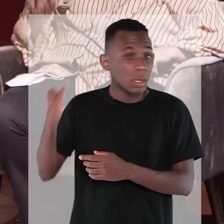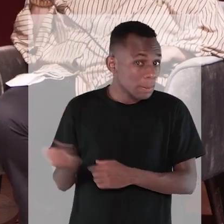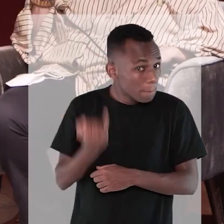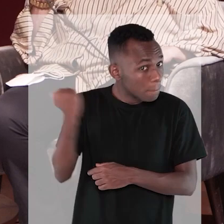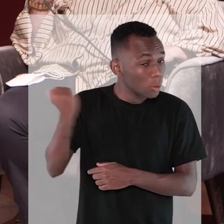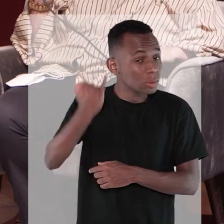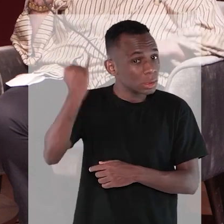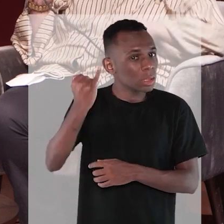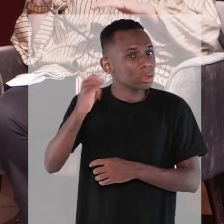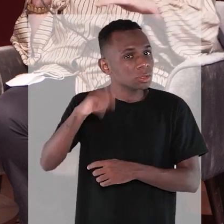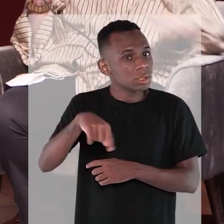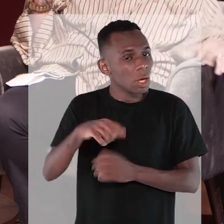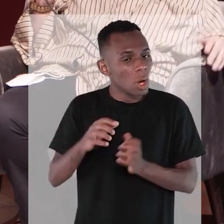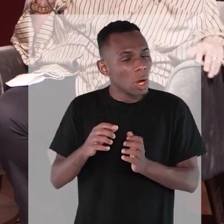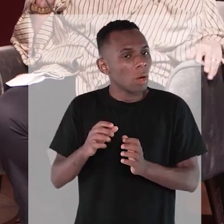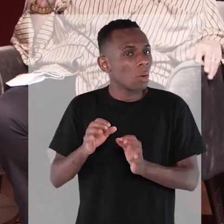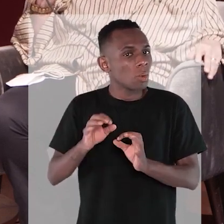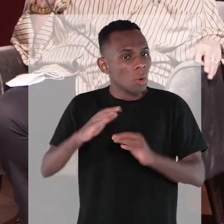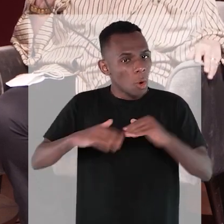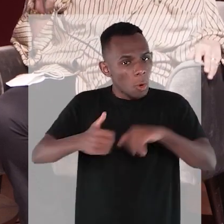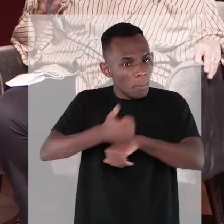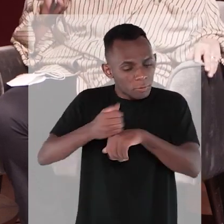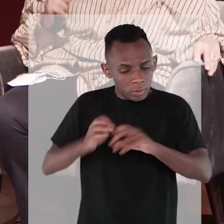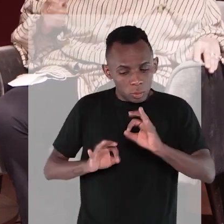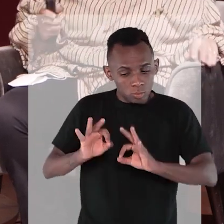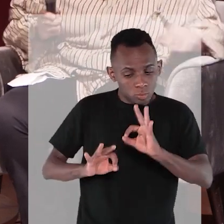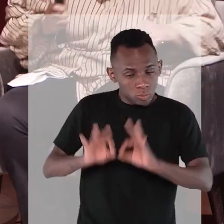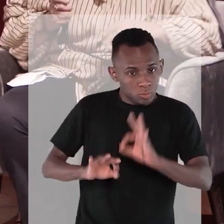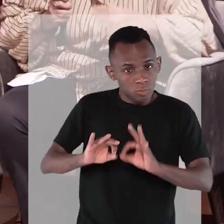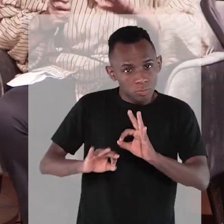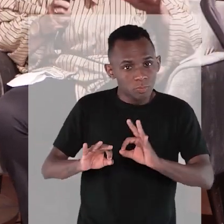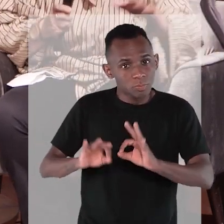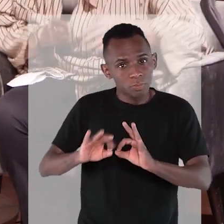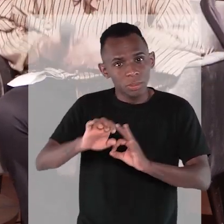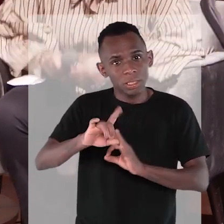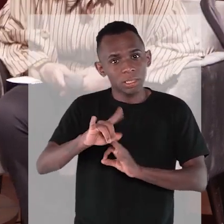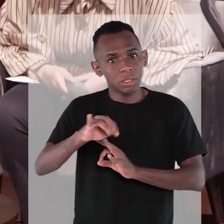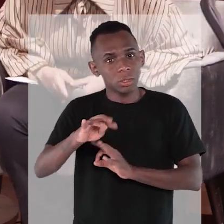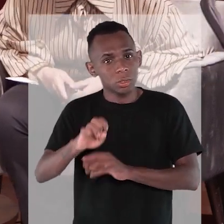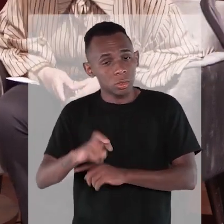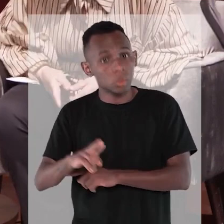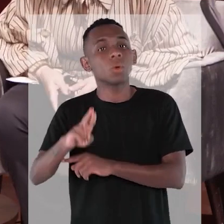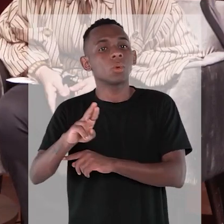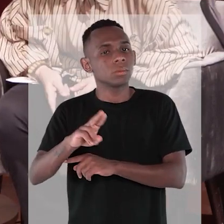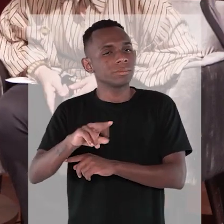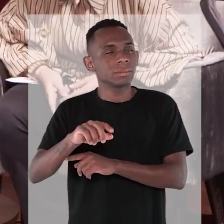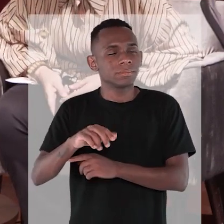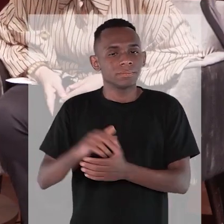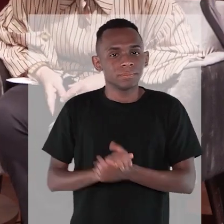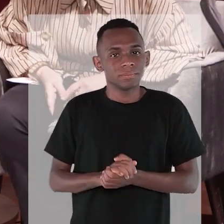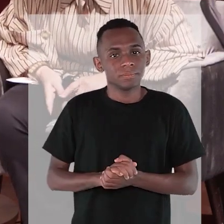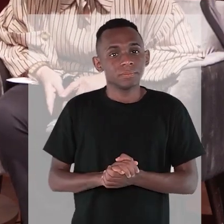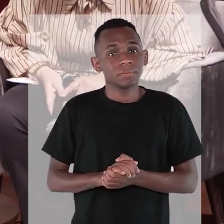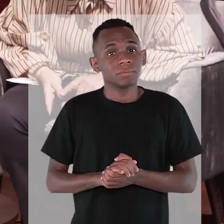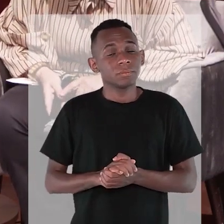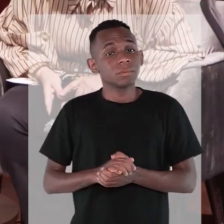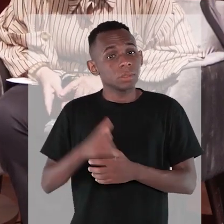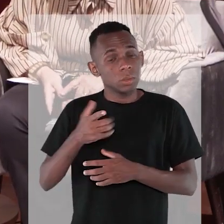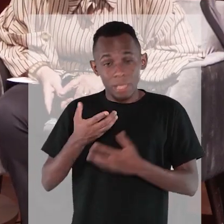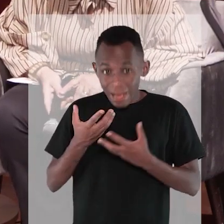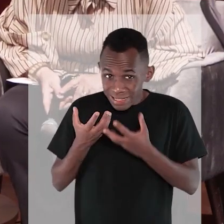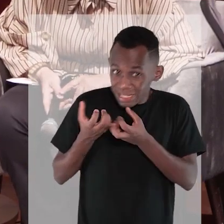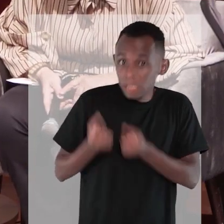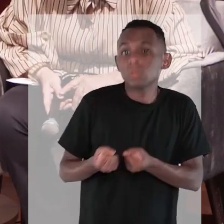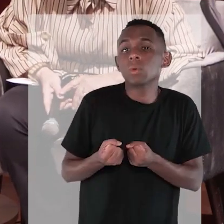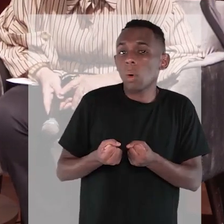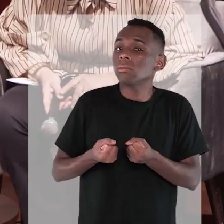Marques. Comprou. Vamos Otávio falar Marques. mal dele para todo mundo aqui. Vamos falar, ele é péssima pessoa, gente. Mas o Otávio comprou a ideia, né,